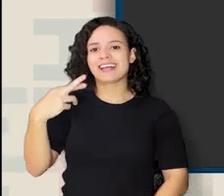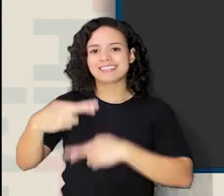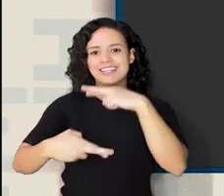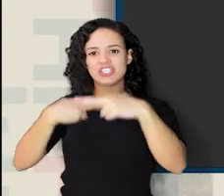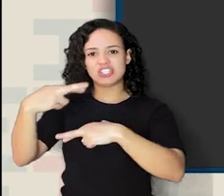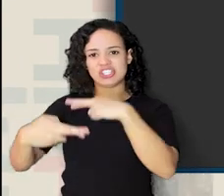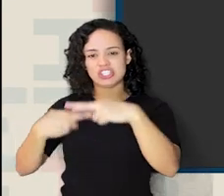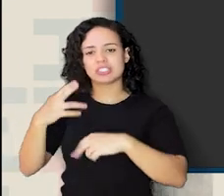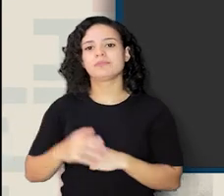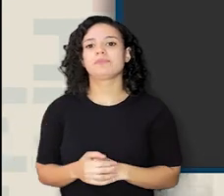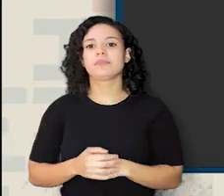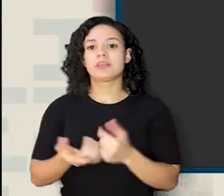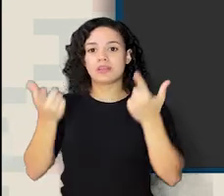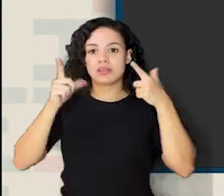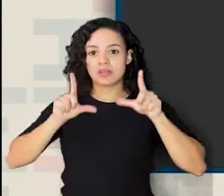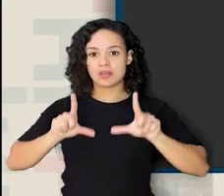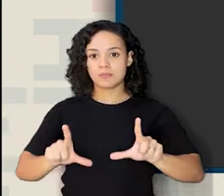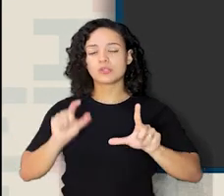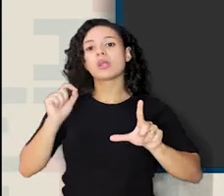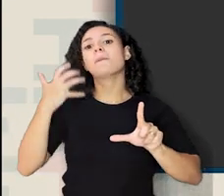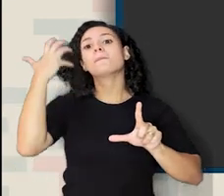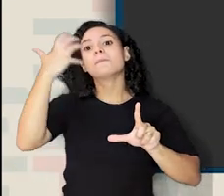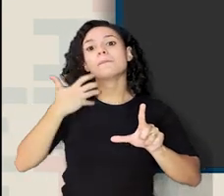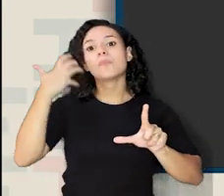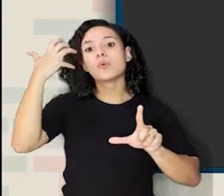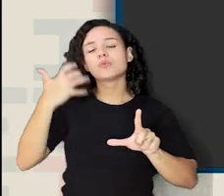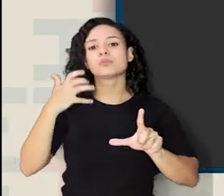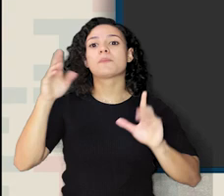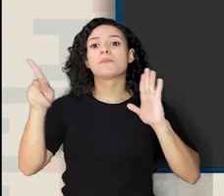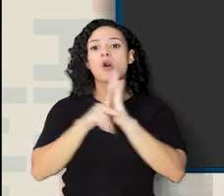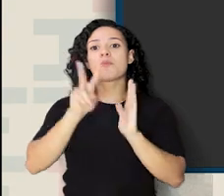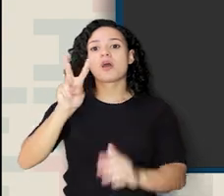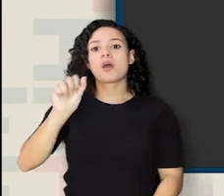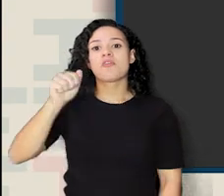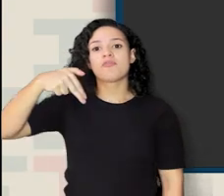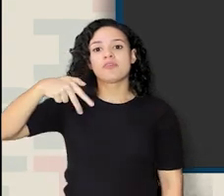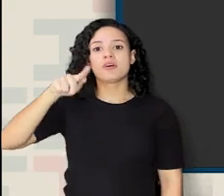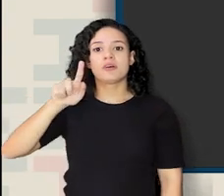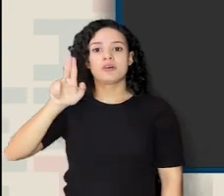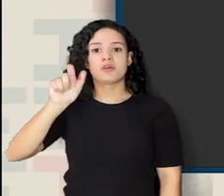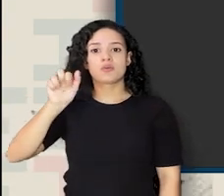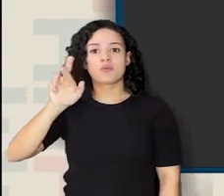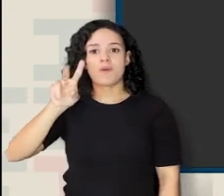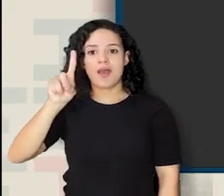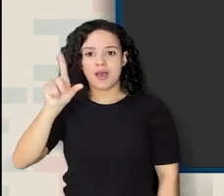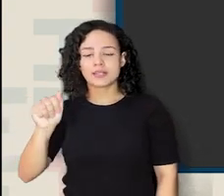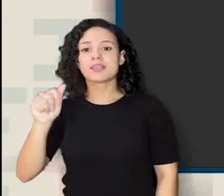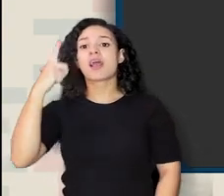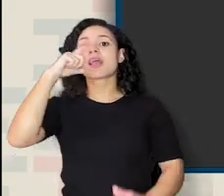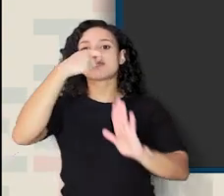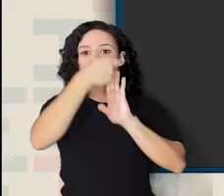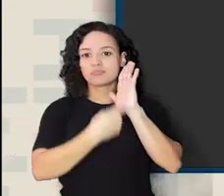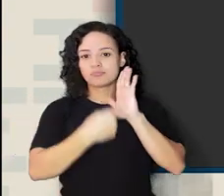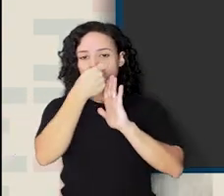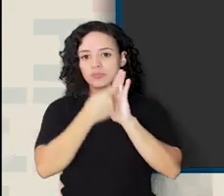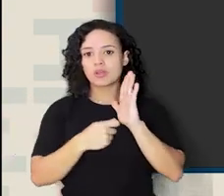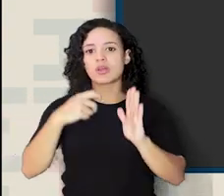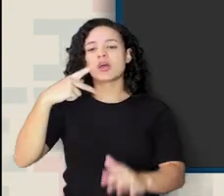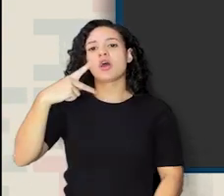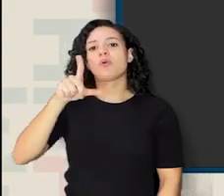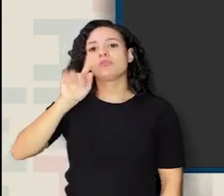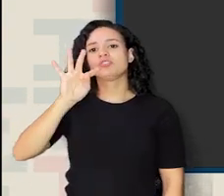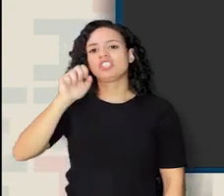música renascentista, e abaixo temos uma música de vanguarda feita